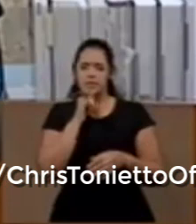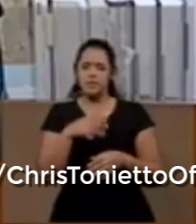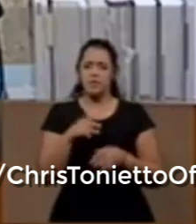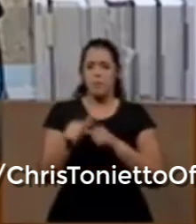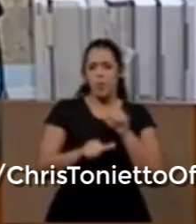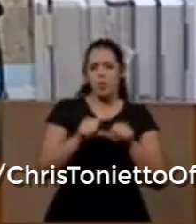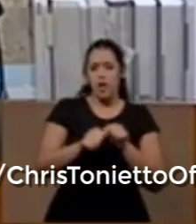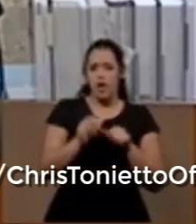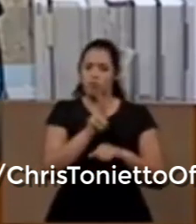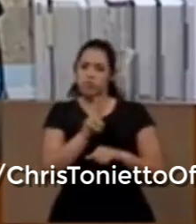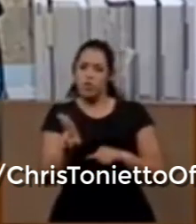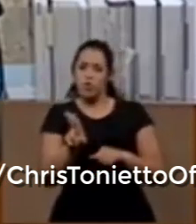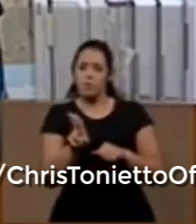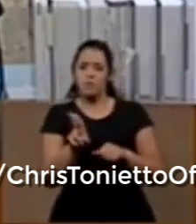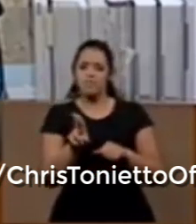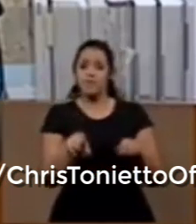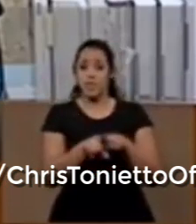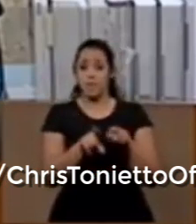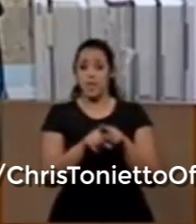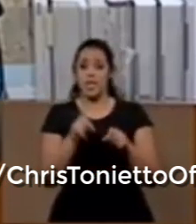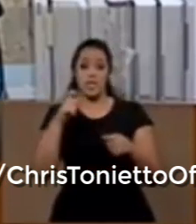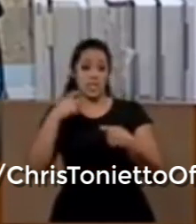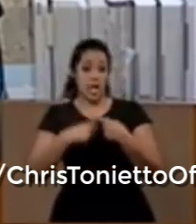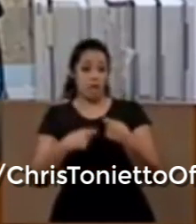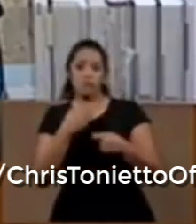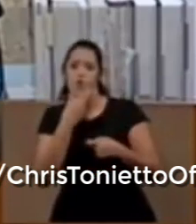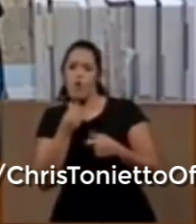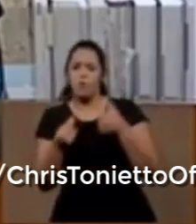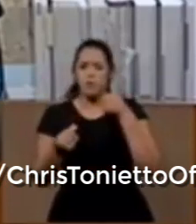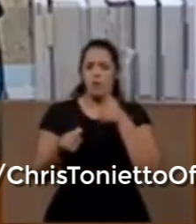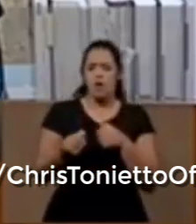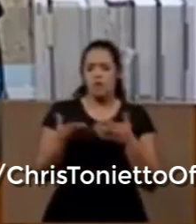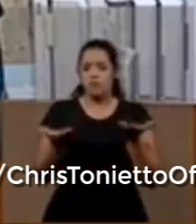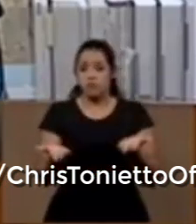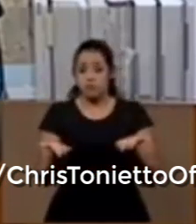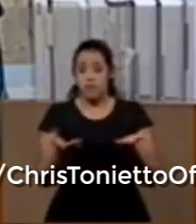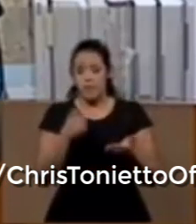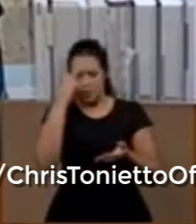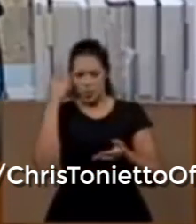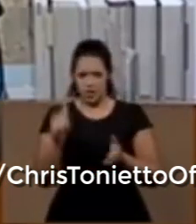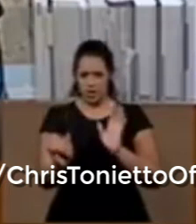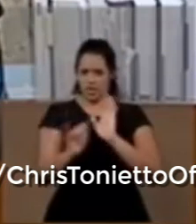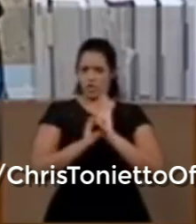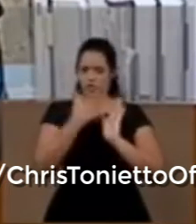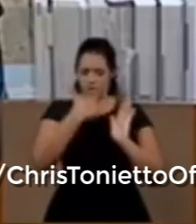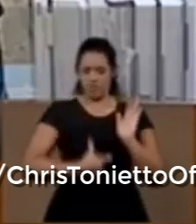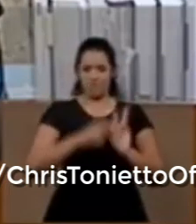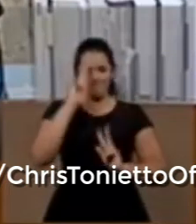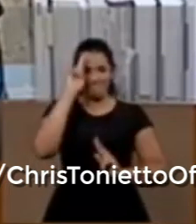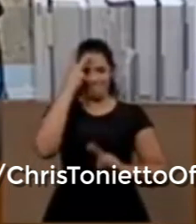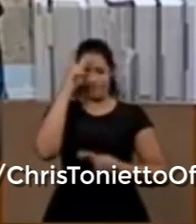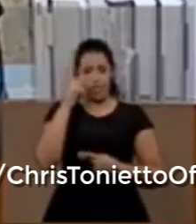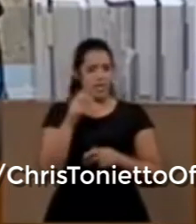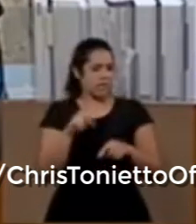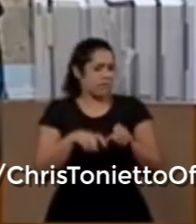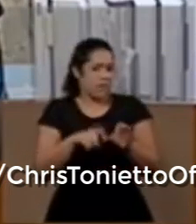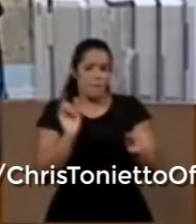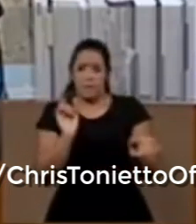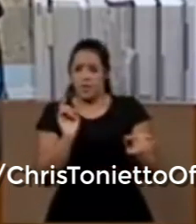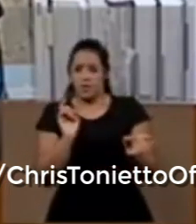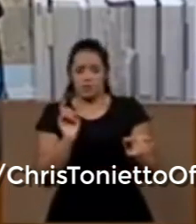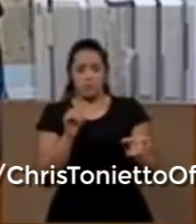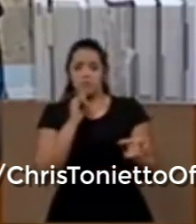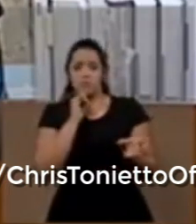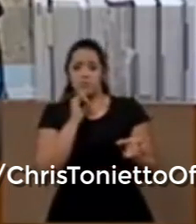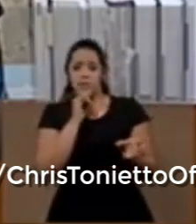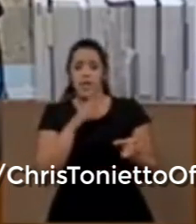do prenome e do sexo no registro civil, direito subjetivo da pessoa que se identifica como transgênero, não depende de nada além